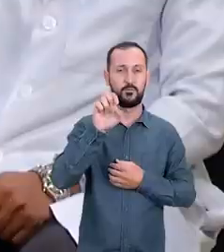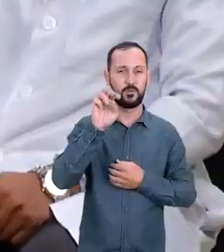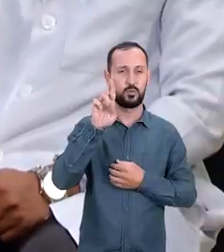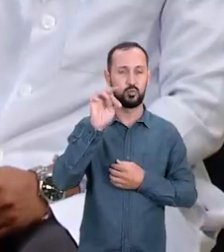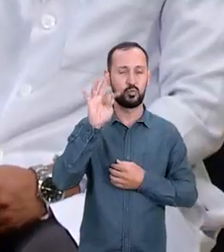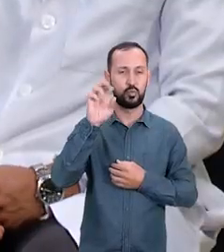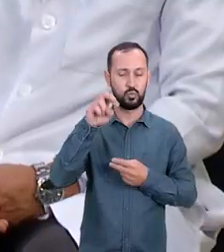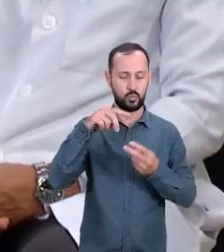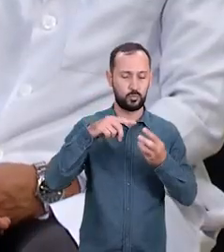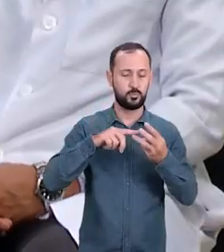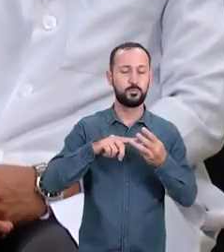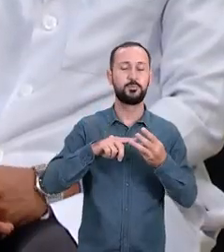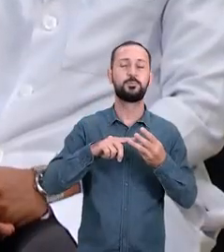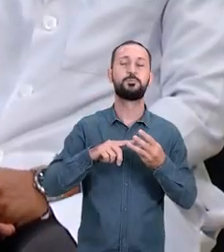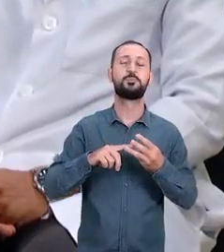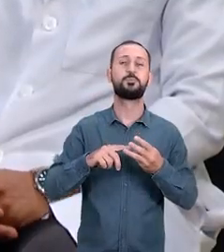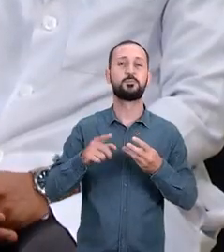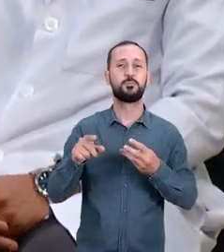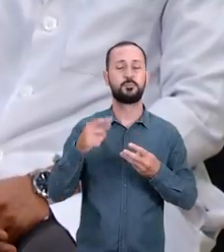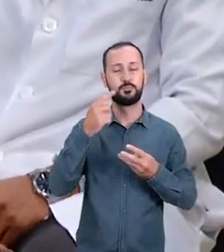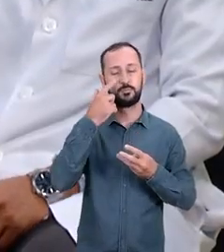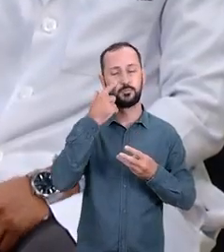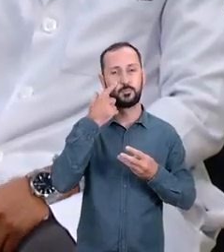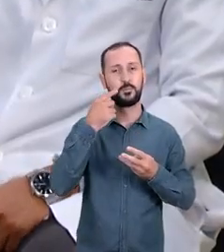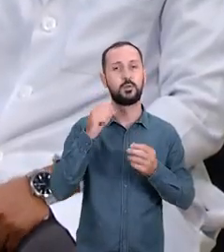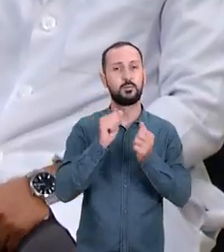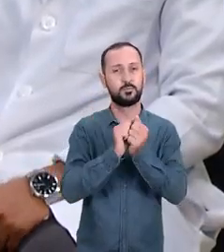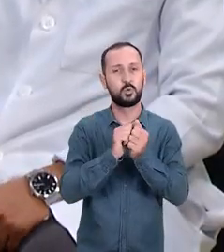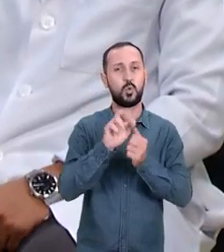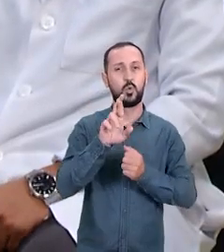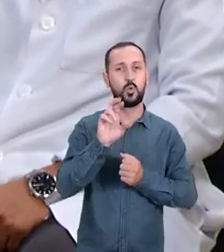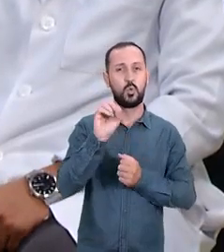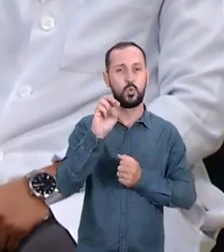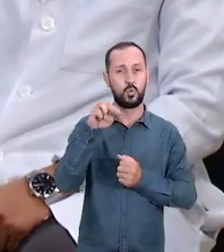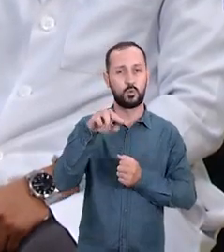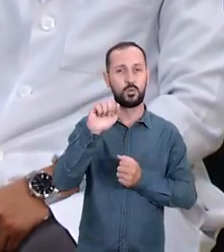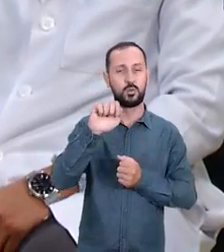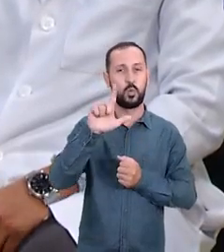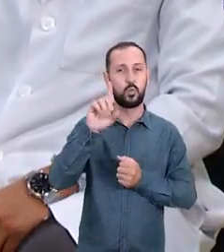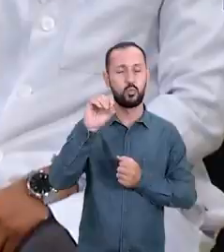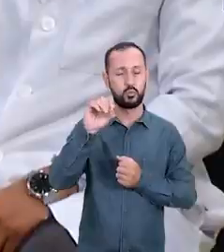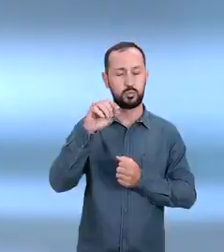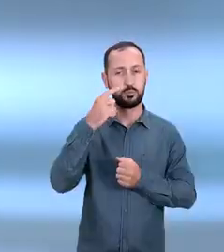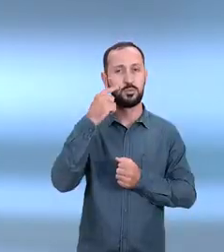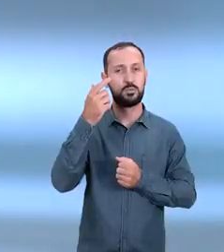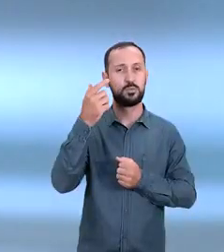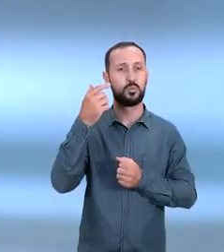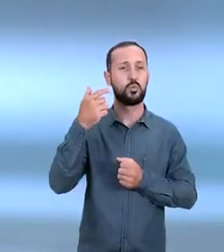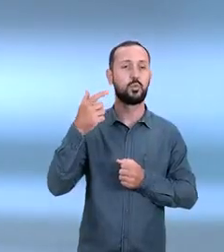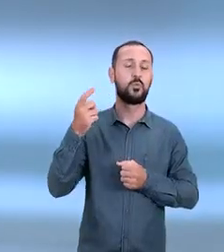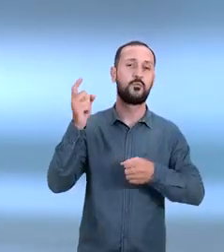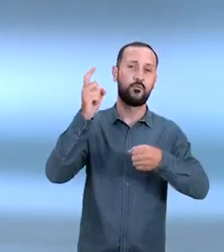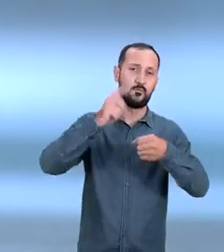também, Falcão de Oliveira, por estar aqui conosco. Doutor Ronaldo, muito obrigado. Muito obrigado. E estaremos de